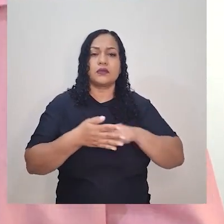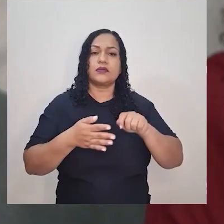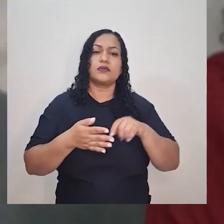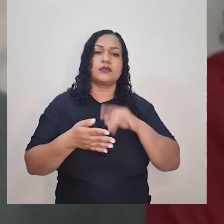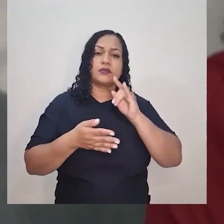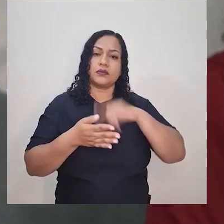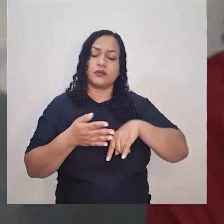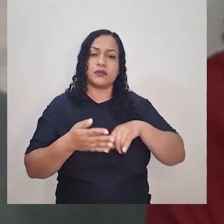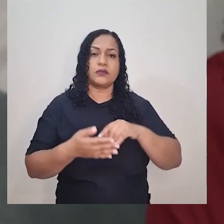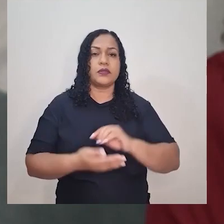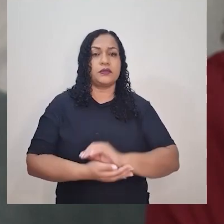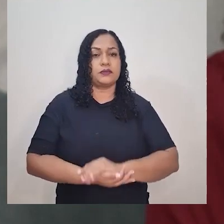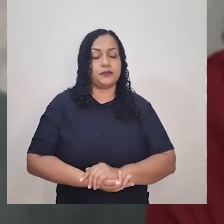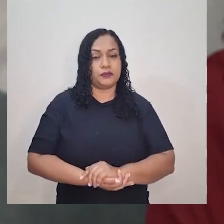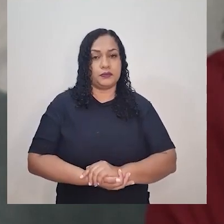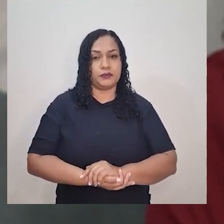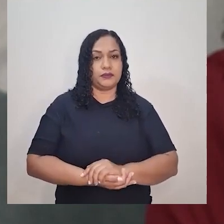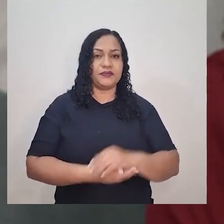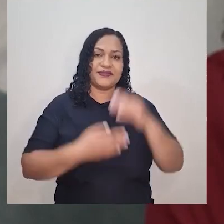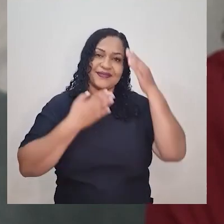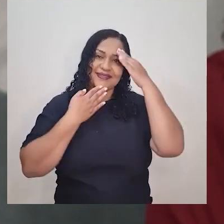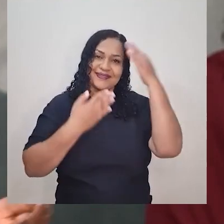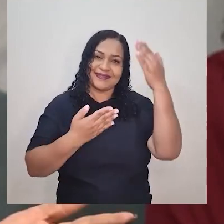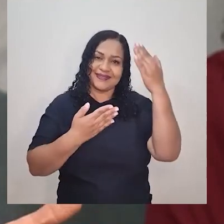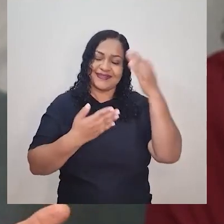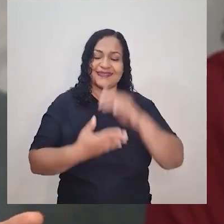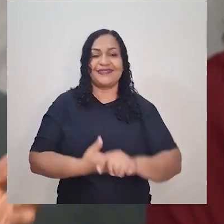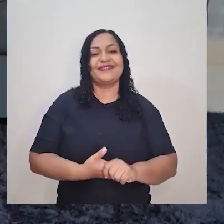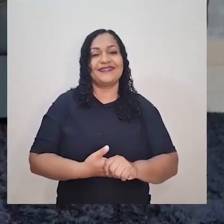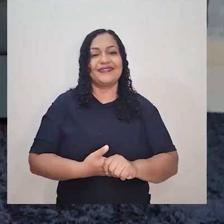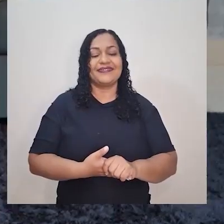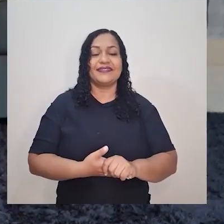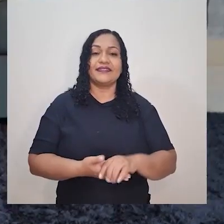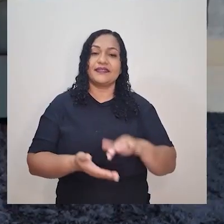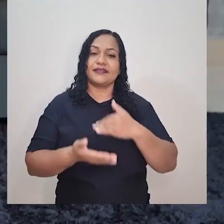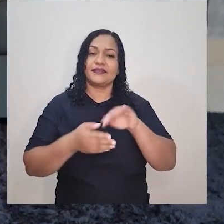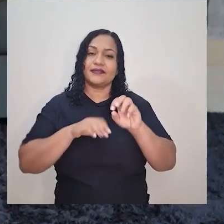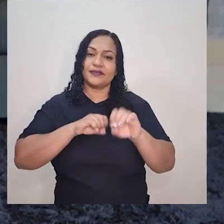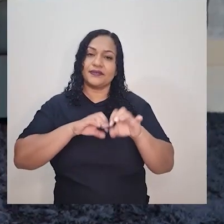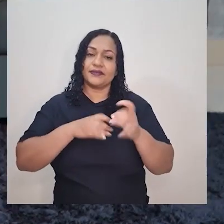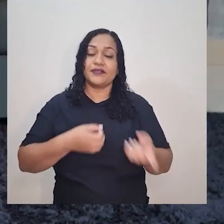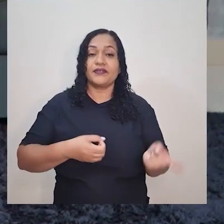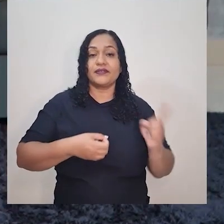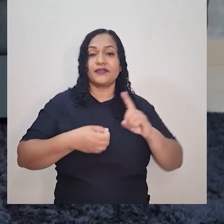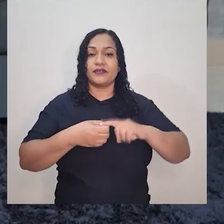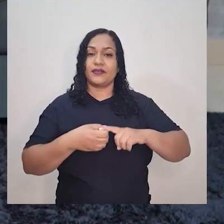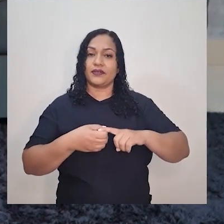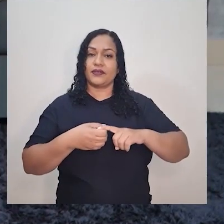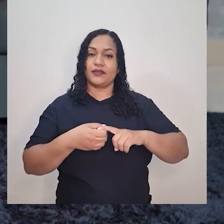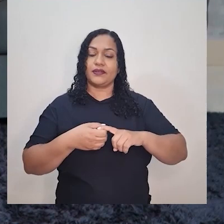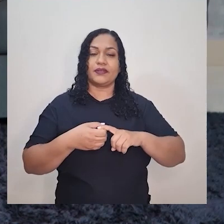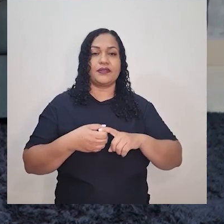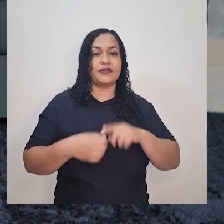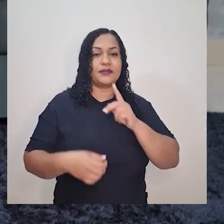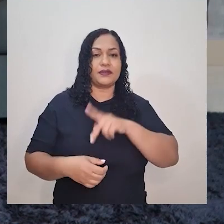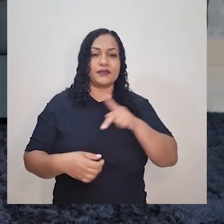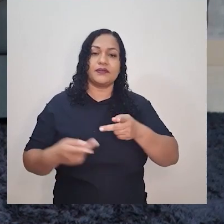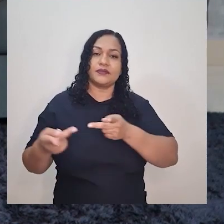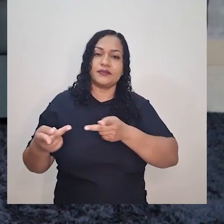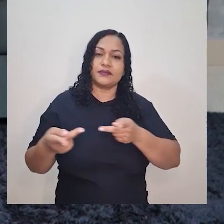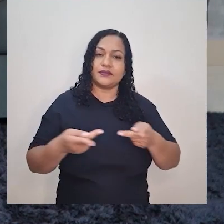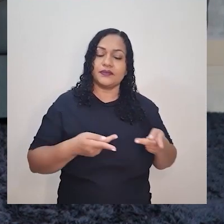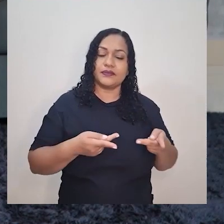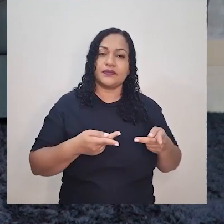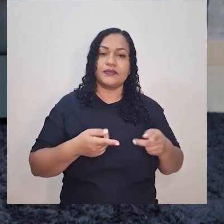todos! Nós agradecemos as palavras do secretário e voltando com as nossas convidadas especiais, a professora